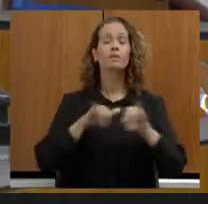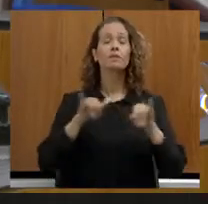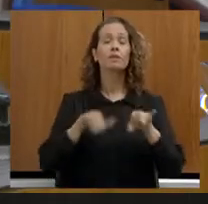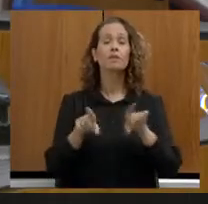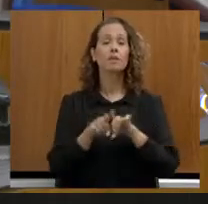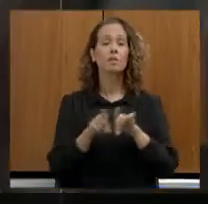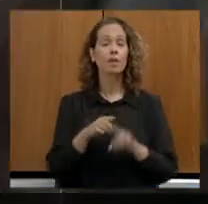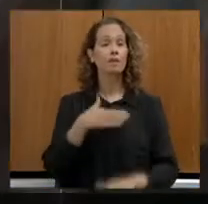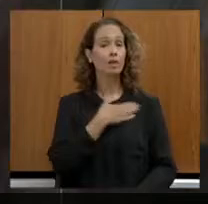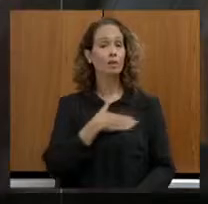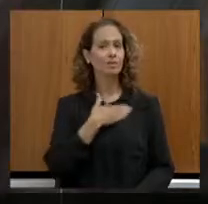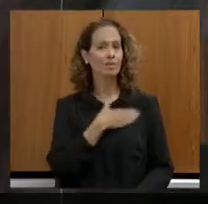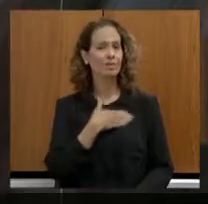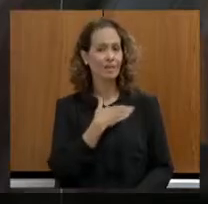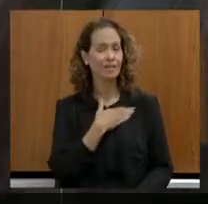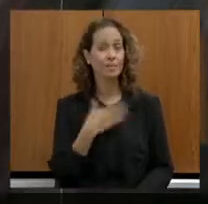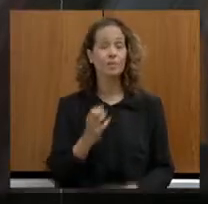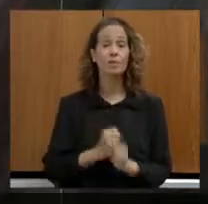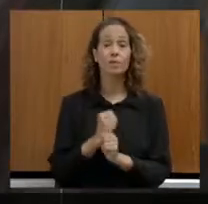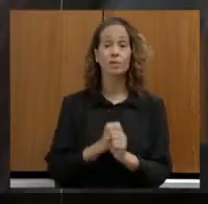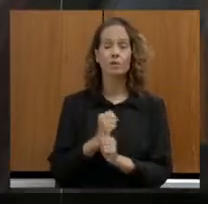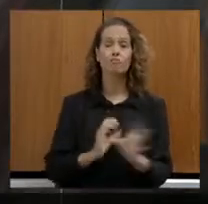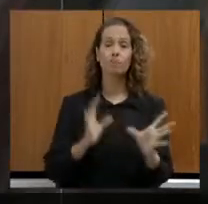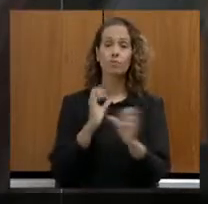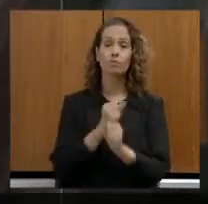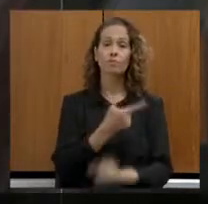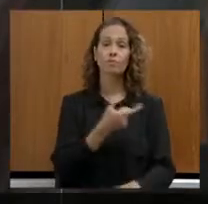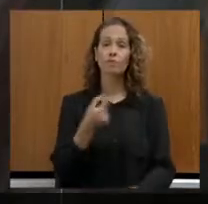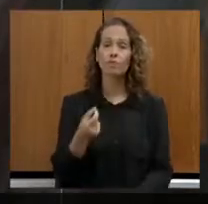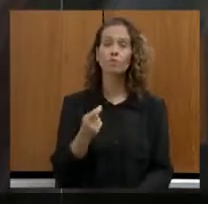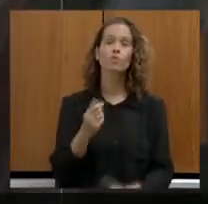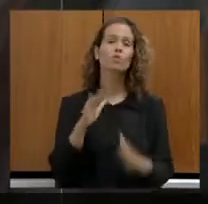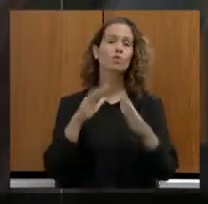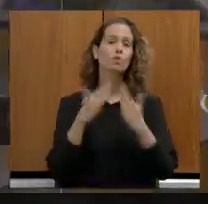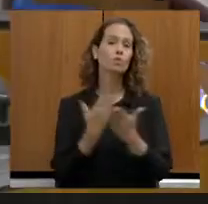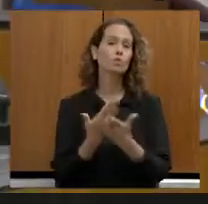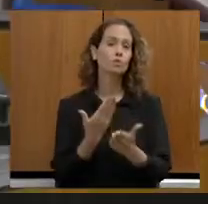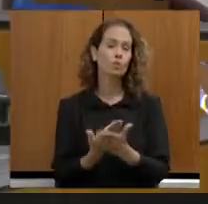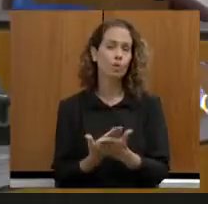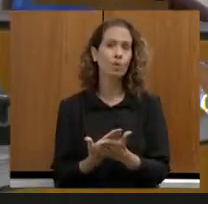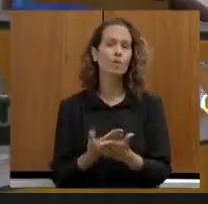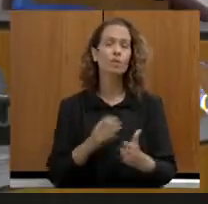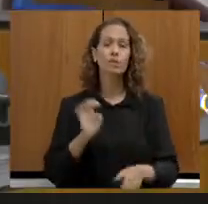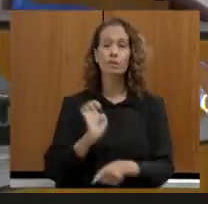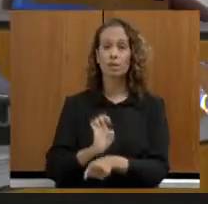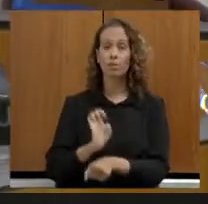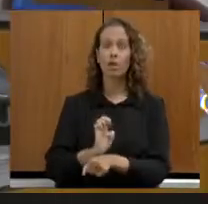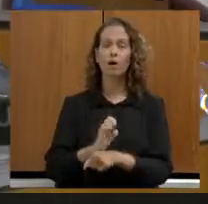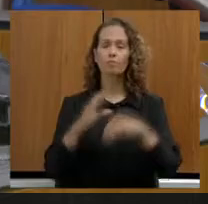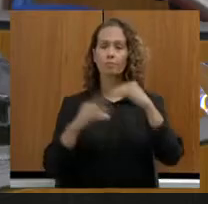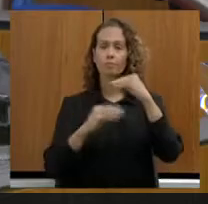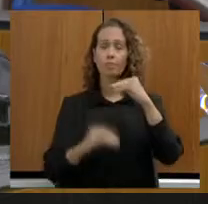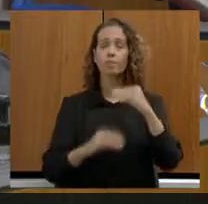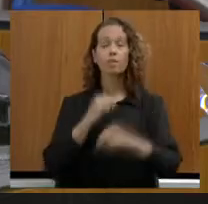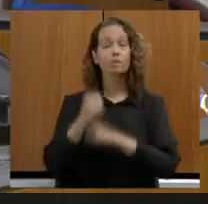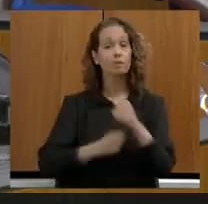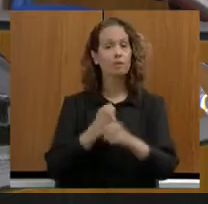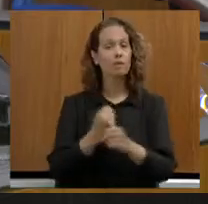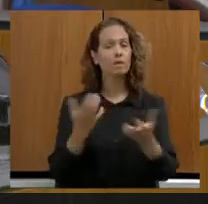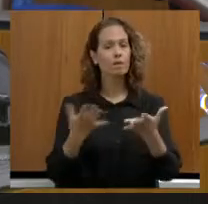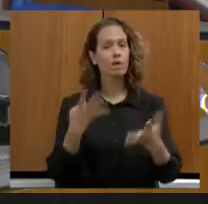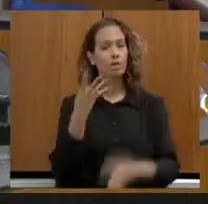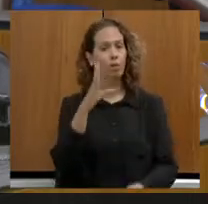que eu tenho muito prazer esse ano foram 20 escolas estaduais que eu coloquei emendas e o ano que vem eu quero dobrar para 40